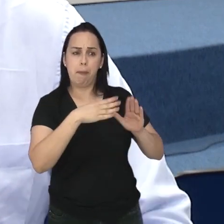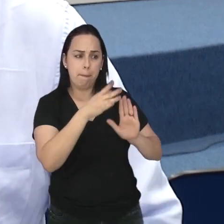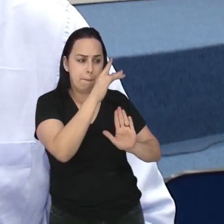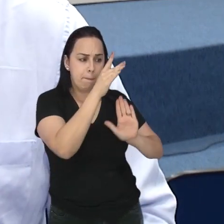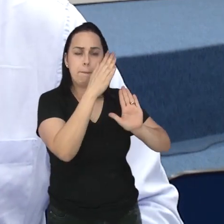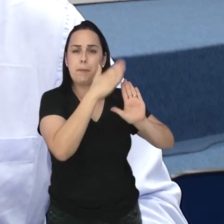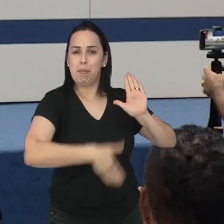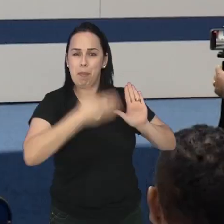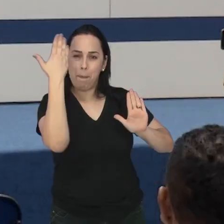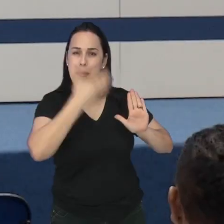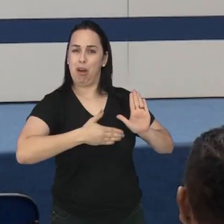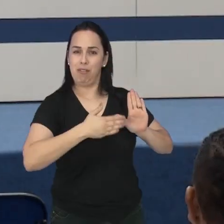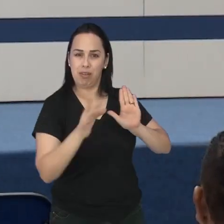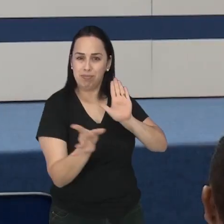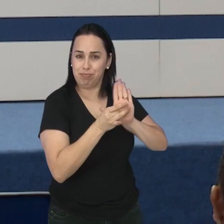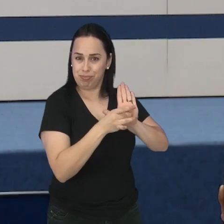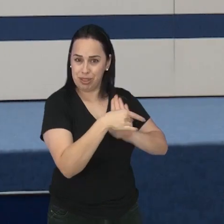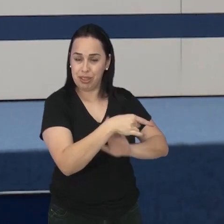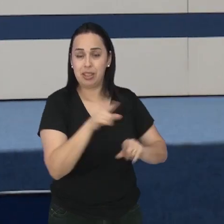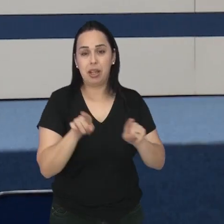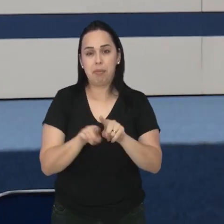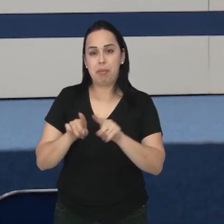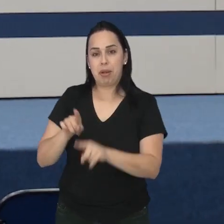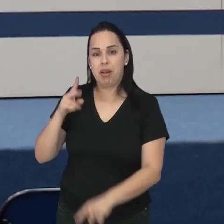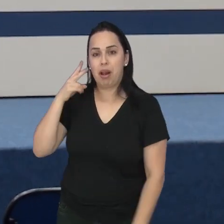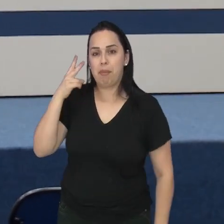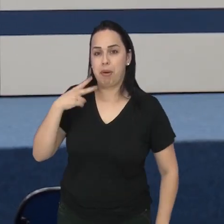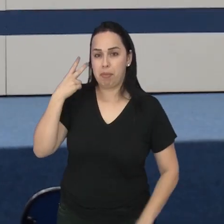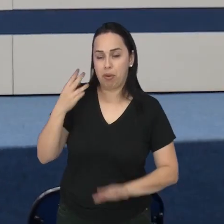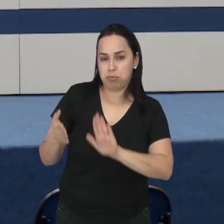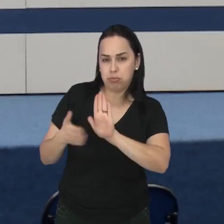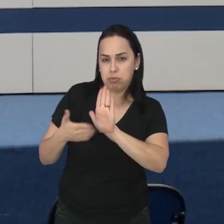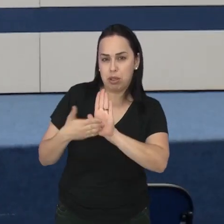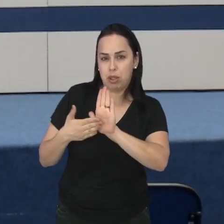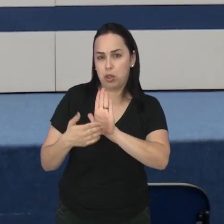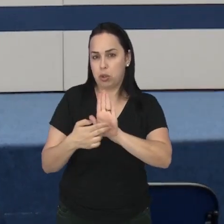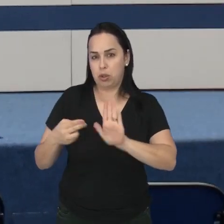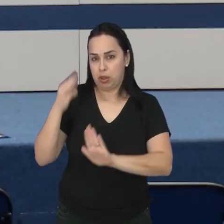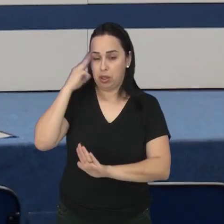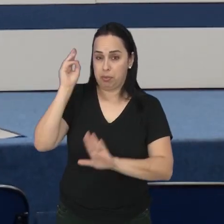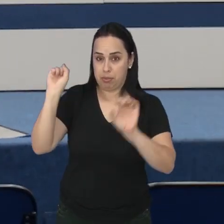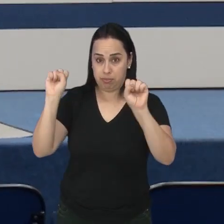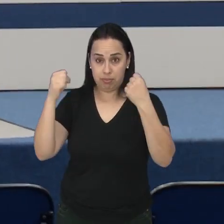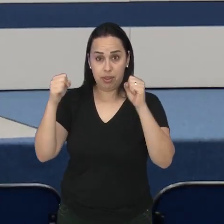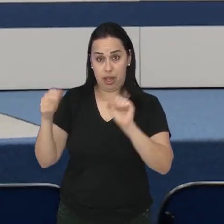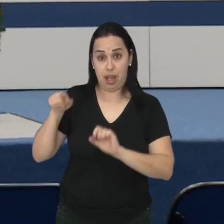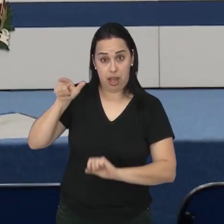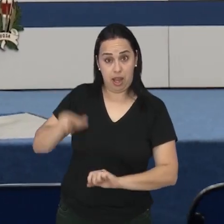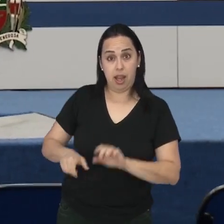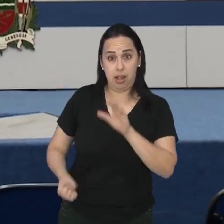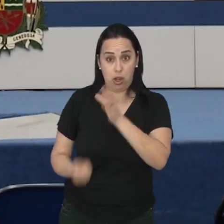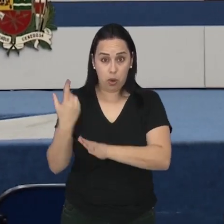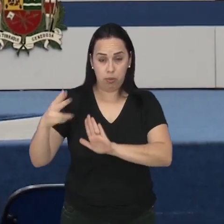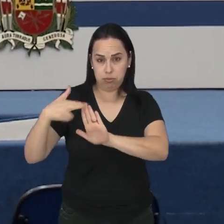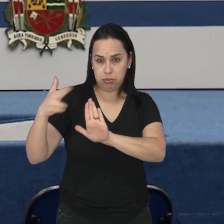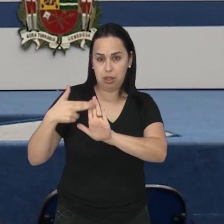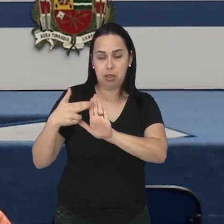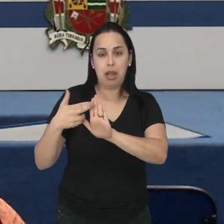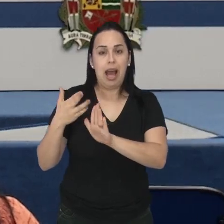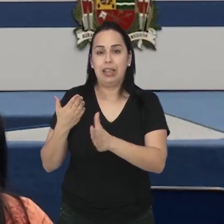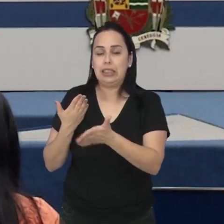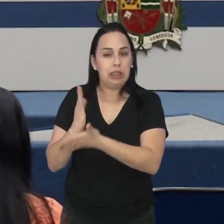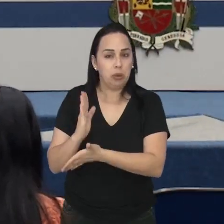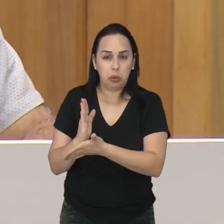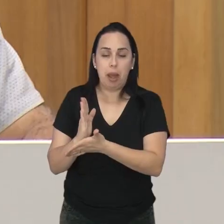com transparência. Embora o relatório apresentado pelo vereador Marcão da Academia, relator da CEI da Sabesp, não tenha